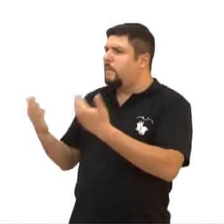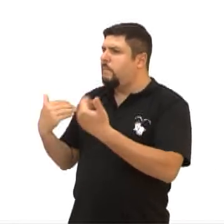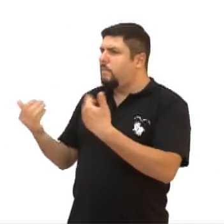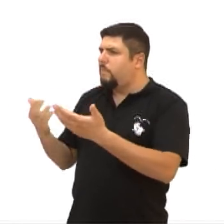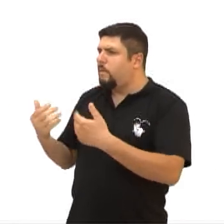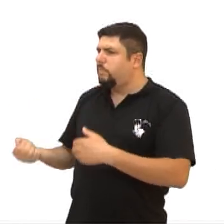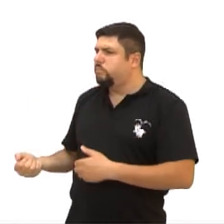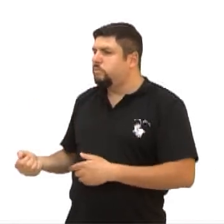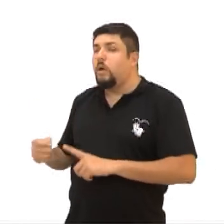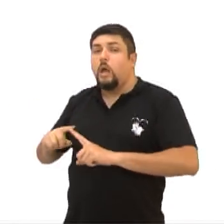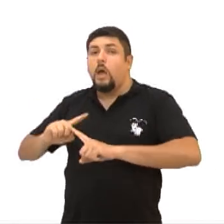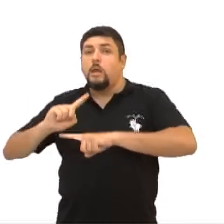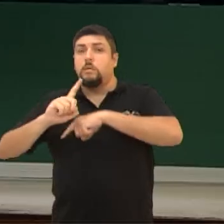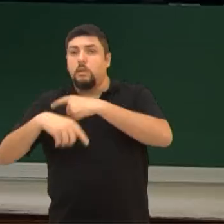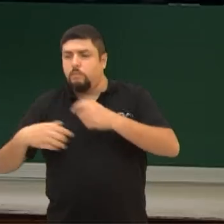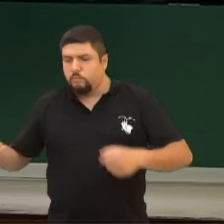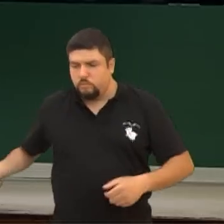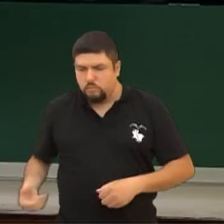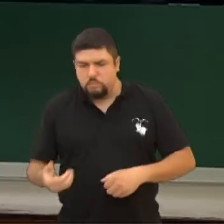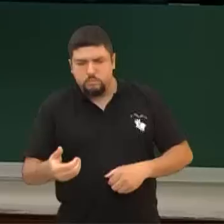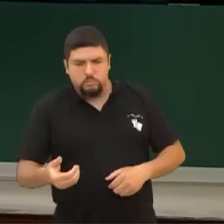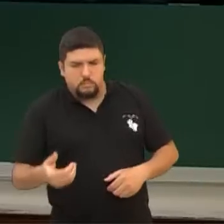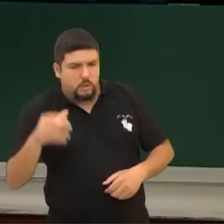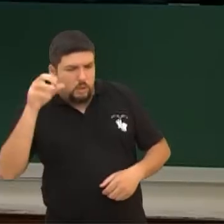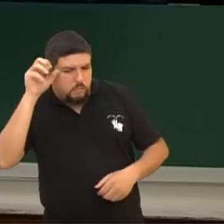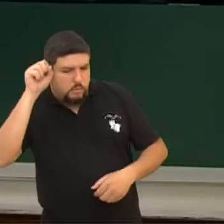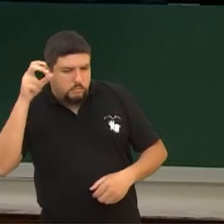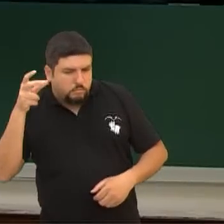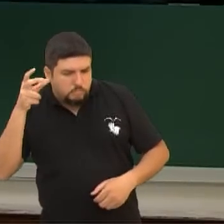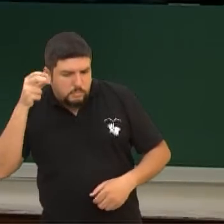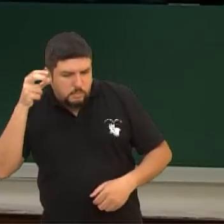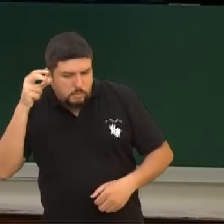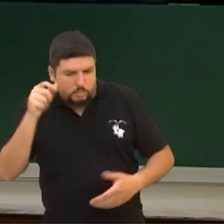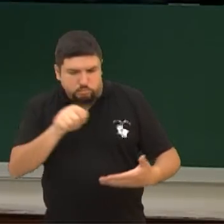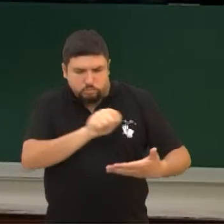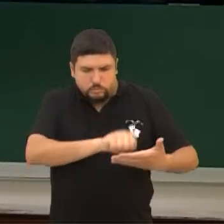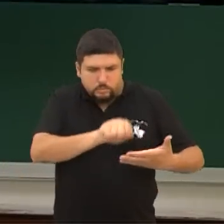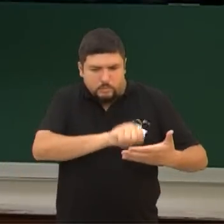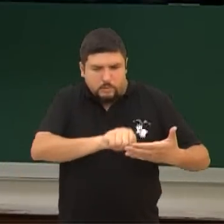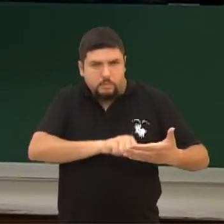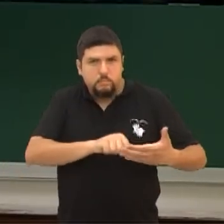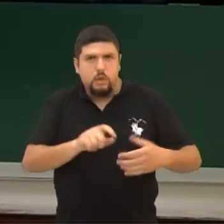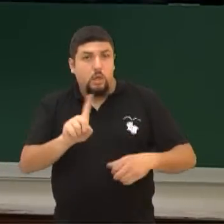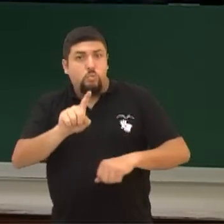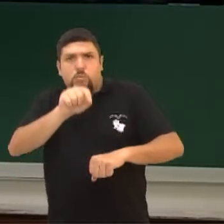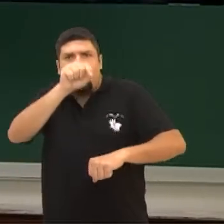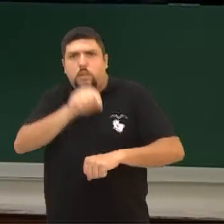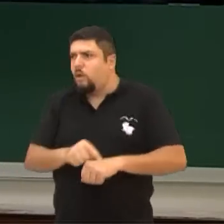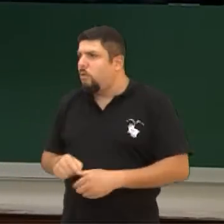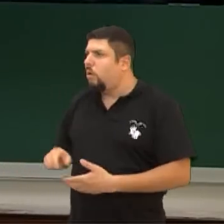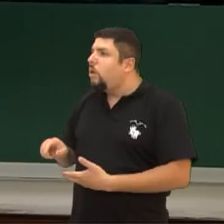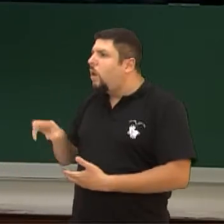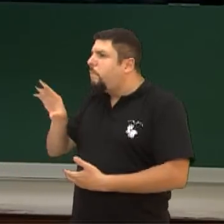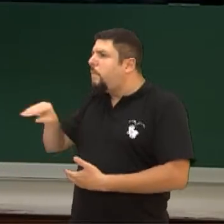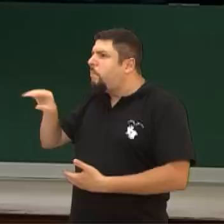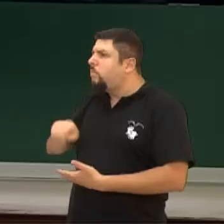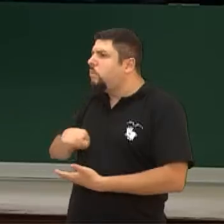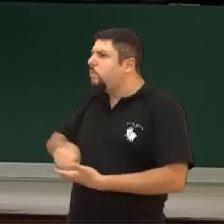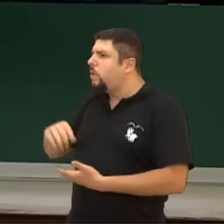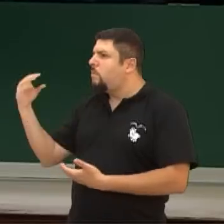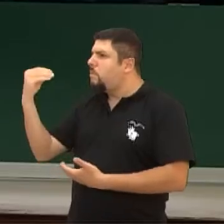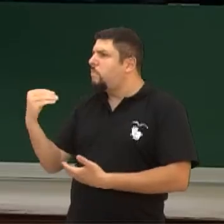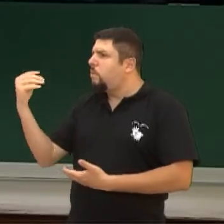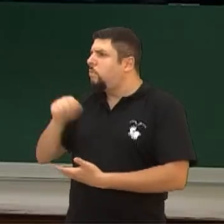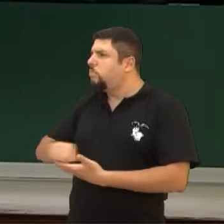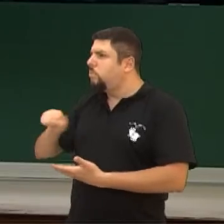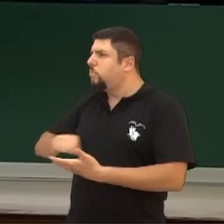depois transcreveu para publicá-la. É isso mesmo, fez a entrevista, não ficou anotando tudo ali, deixou gravando no